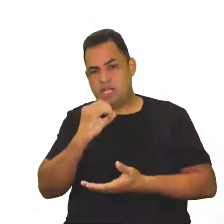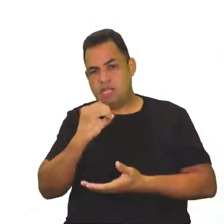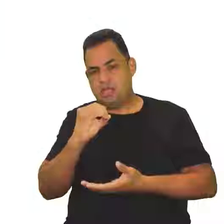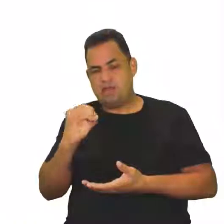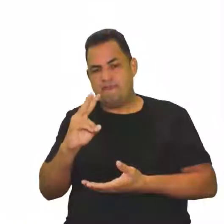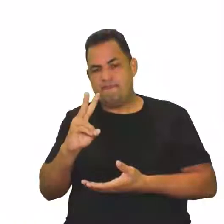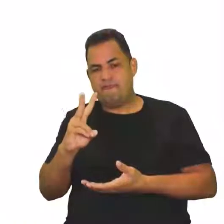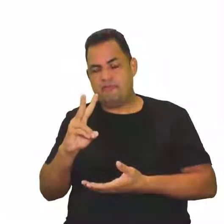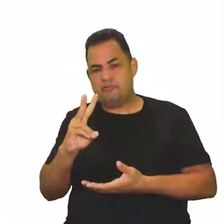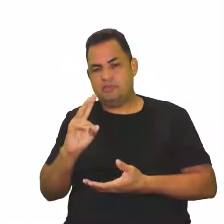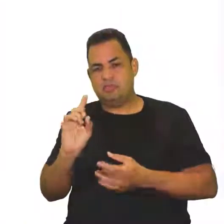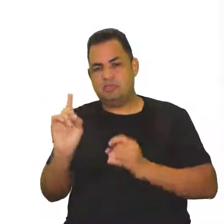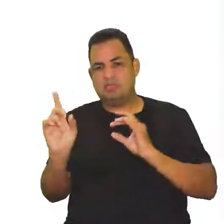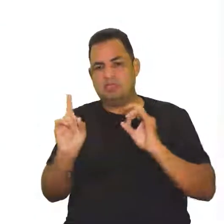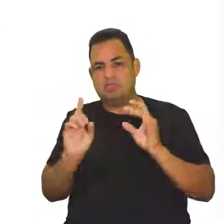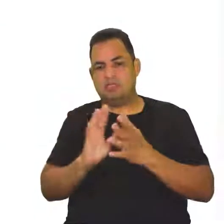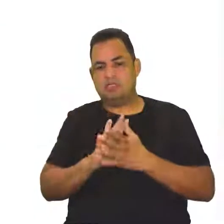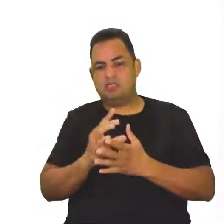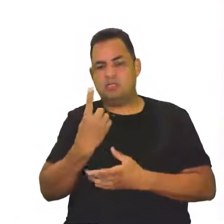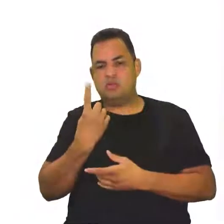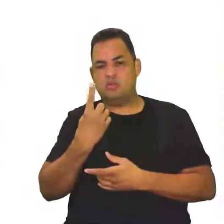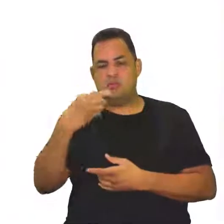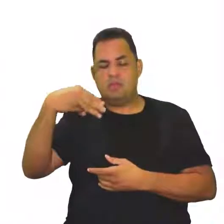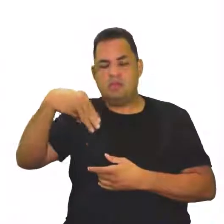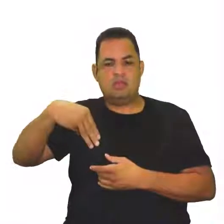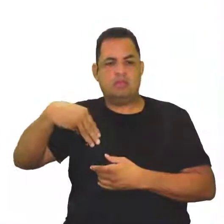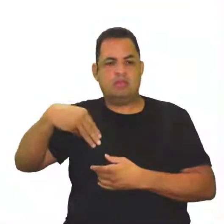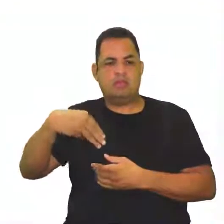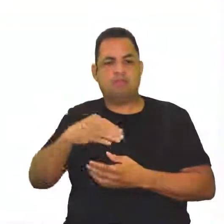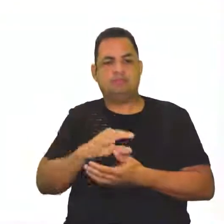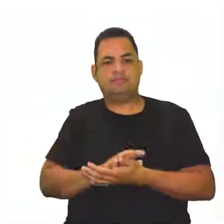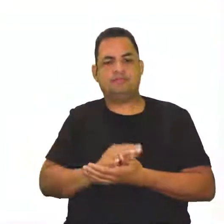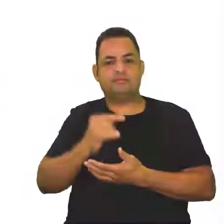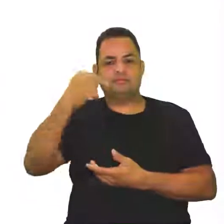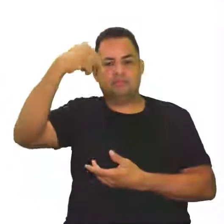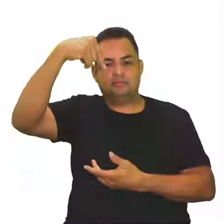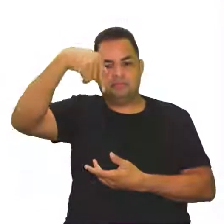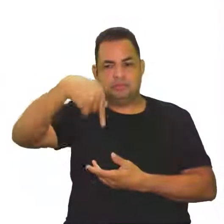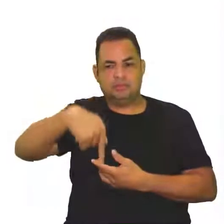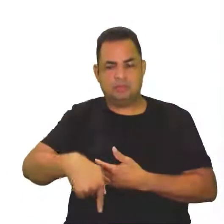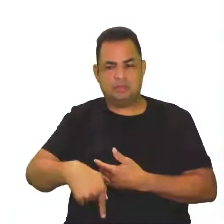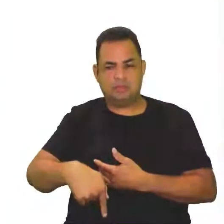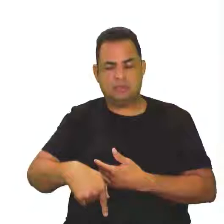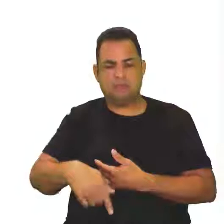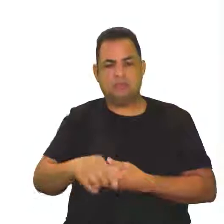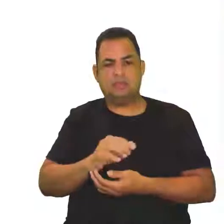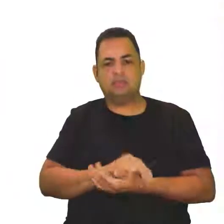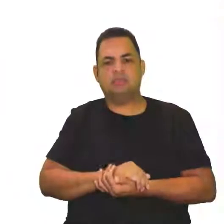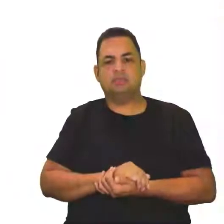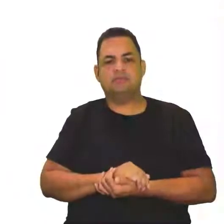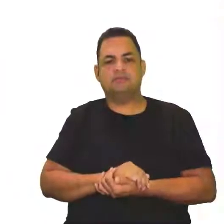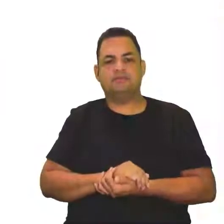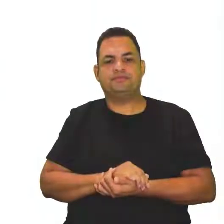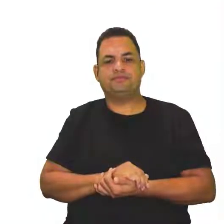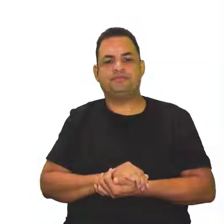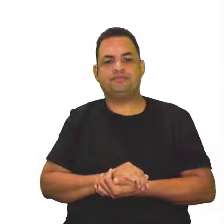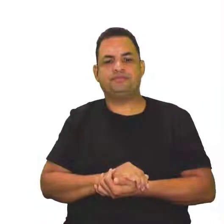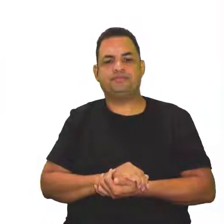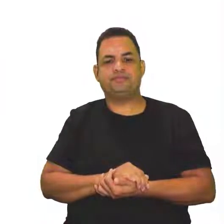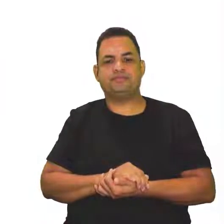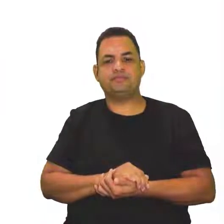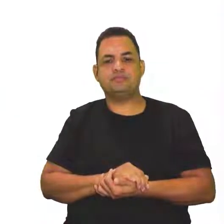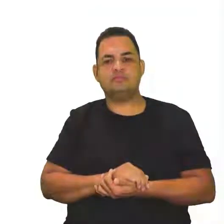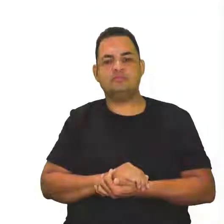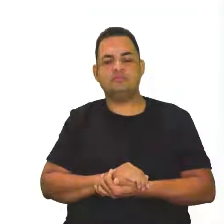a cada metro, orientado para baixo. O vetor campo elétrico voltado para